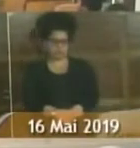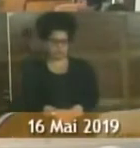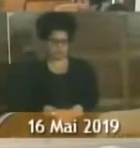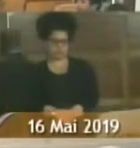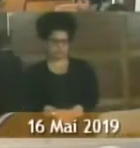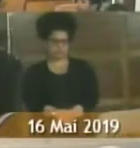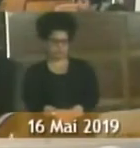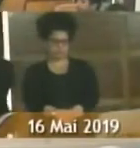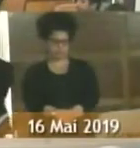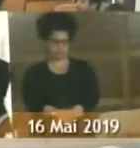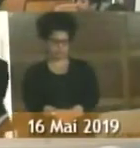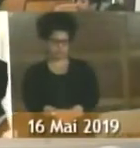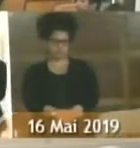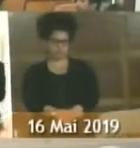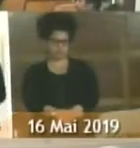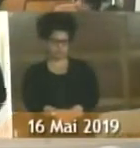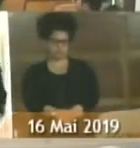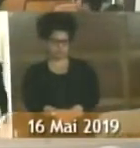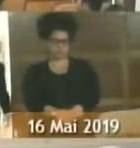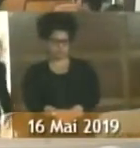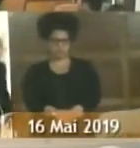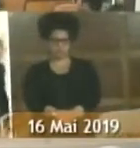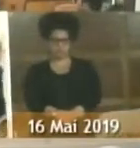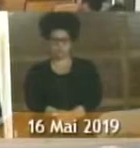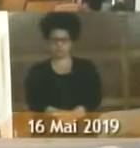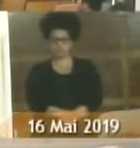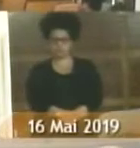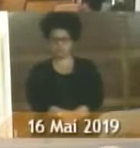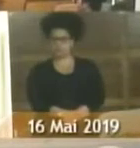Presidente, pedi para votar a matéria em bloco, fazendo favor.